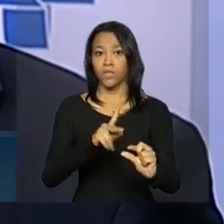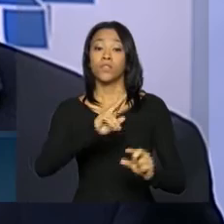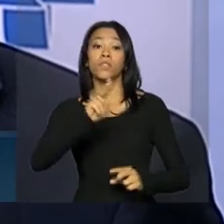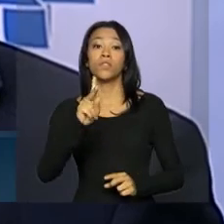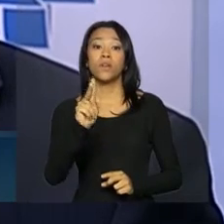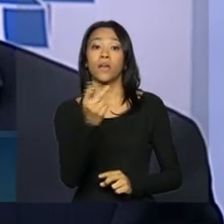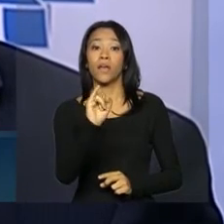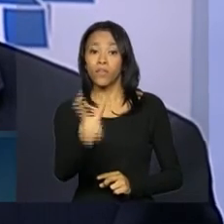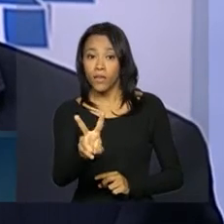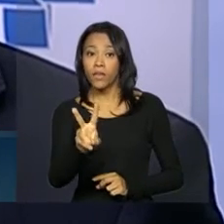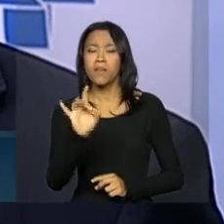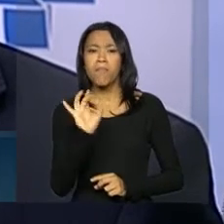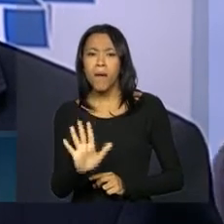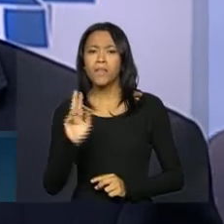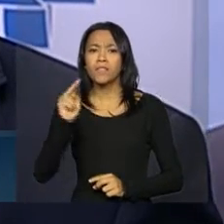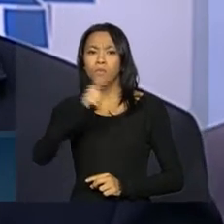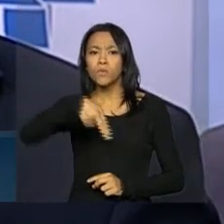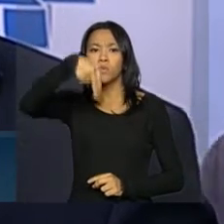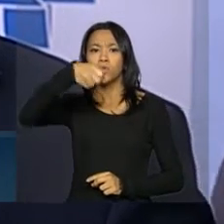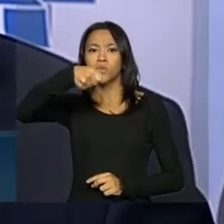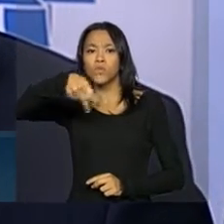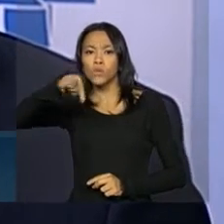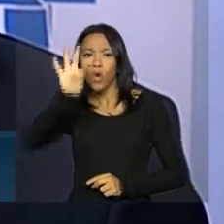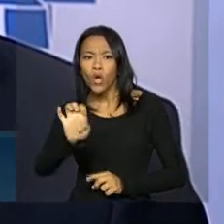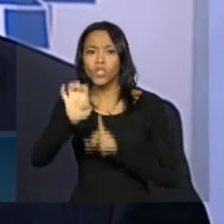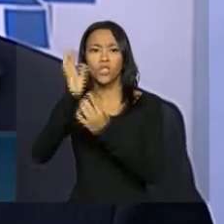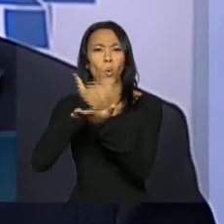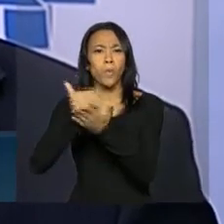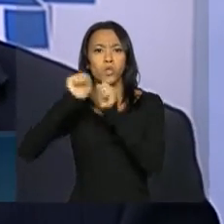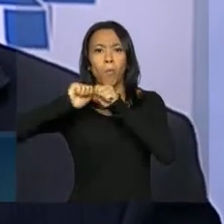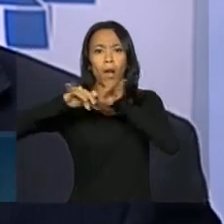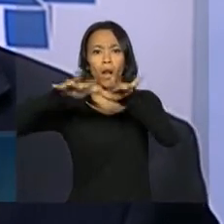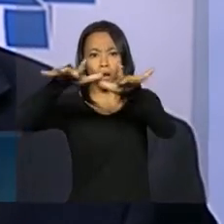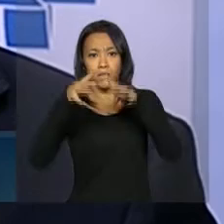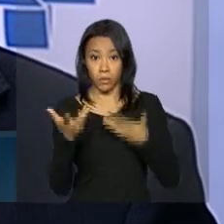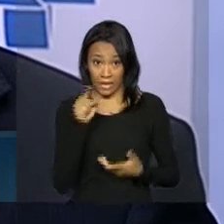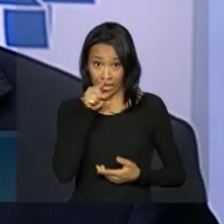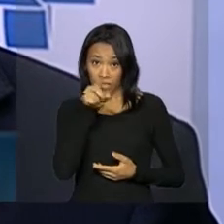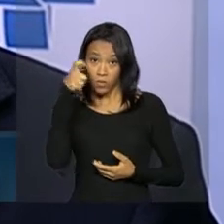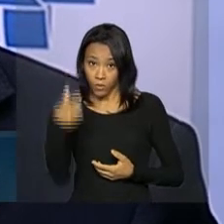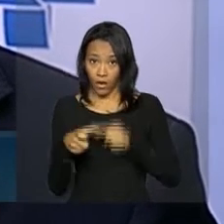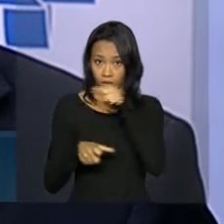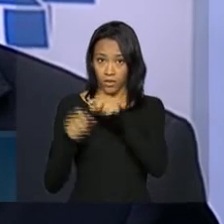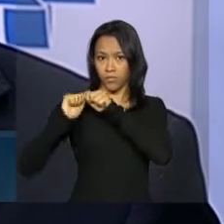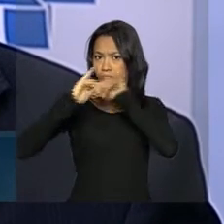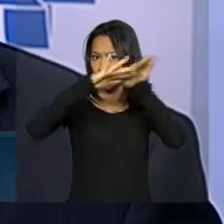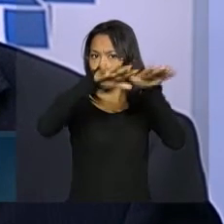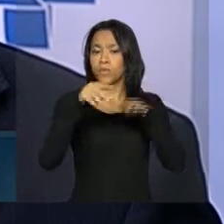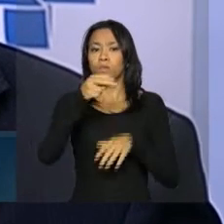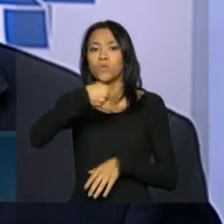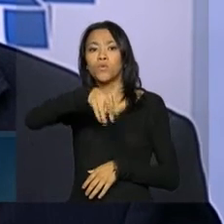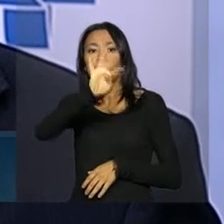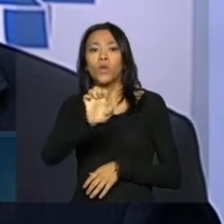que no norte a gente vê alguns estados aí que a incidência cresceu bastante, como no Amazonas. Nesses locais, como no norte, também teve no Rio